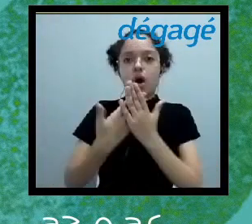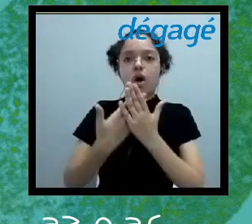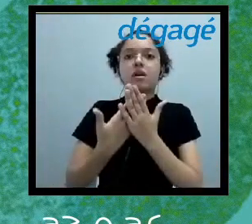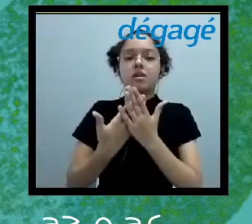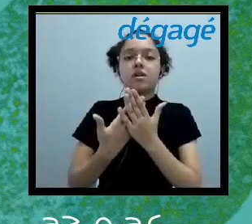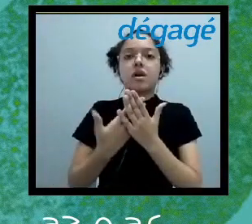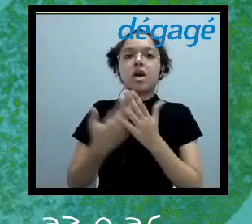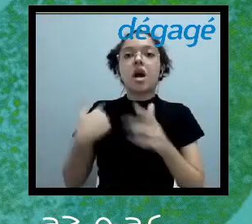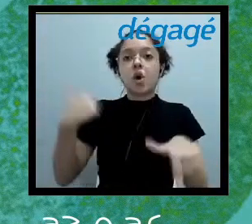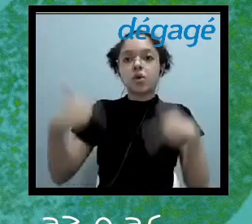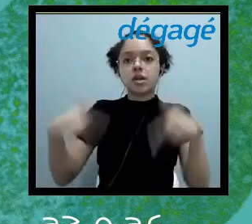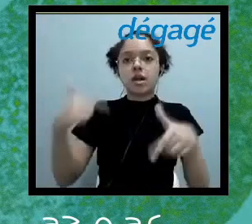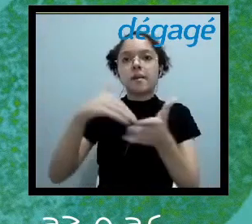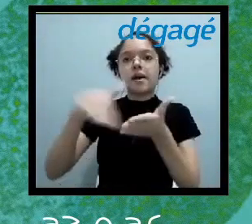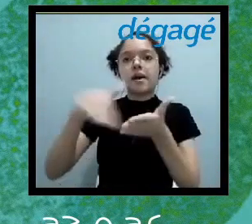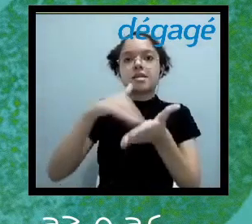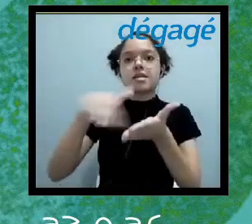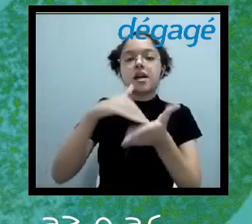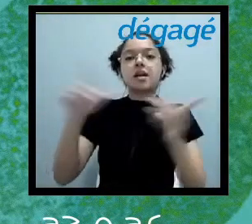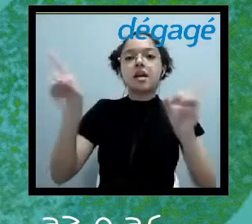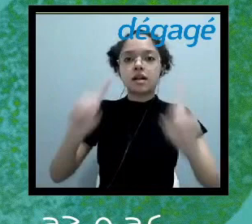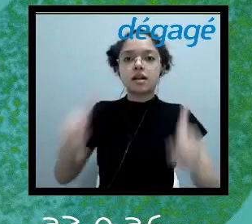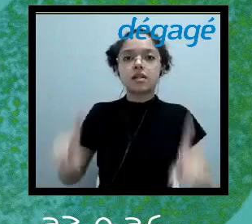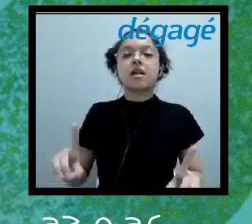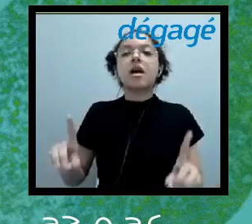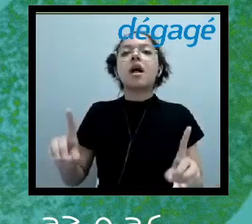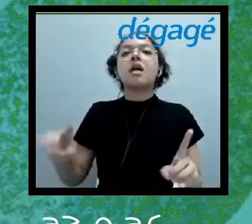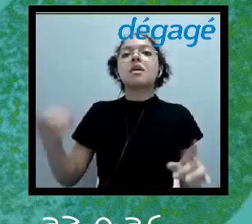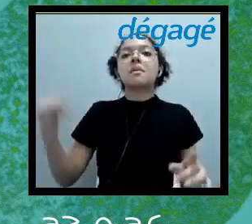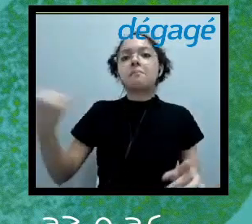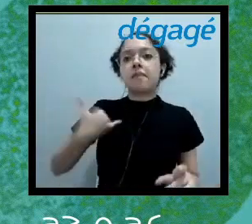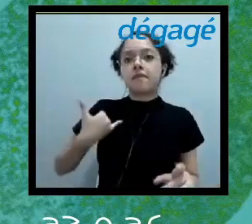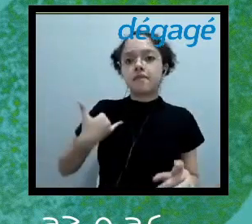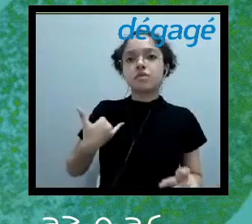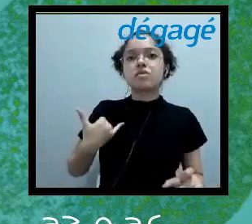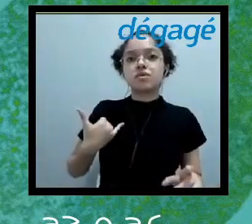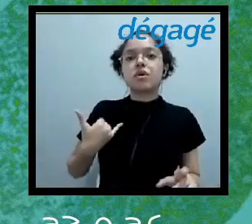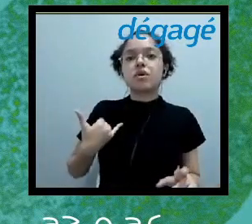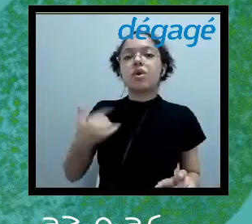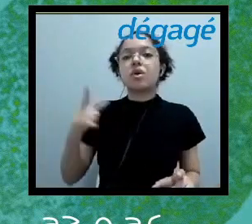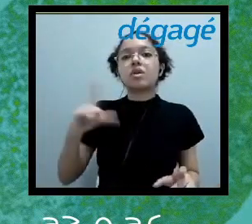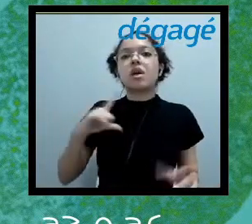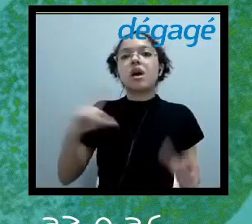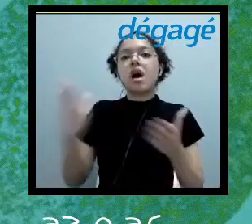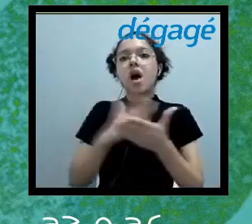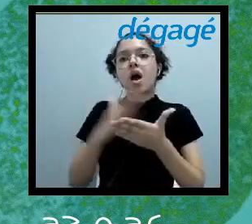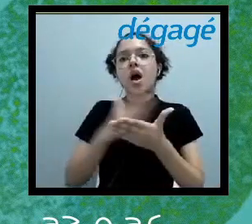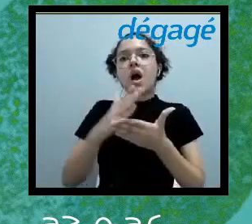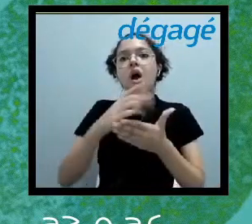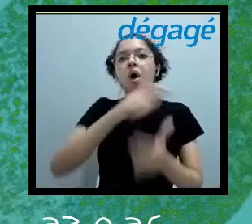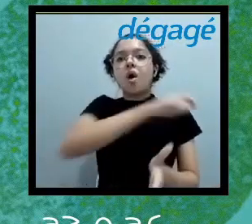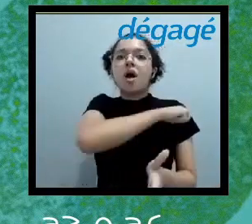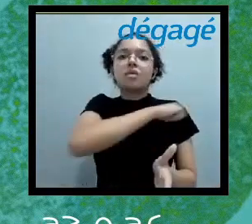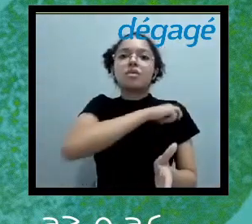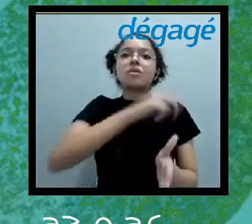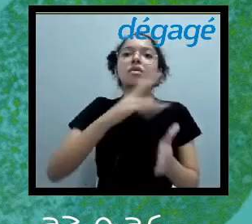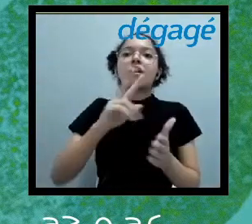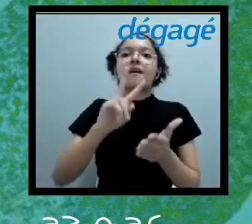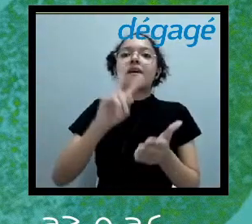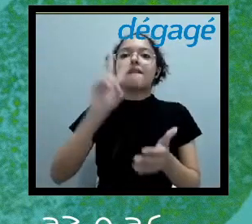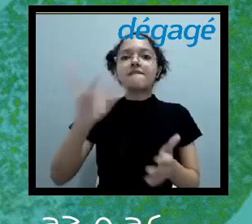lá na Secretaria da Pessoa com Deficiência, ela veio me falar que tem alguns alunos que vão da escola para lá, né? E aí vão com o mesmo